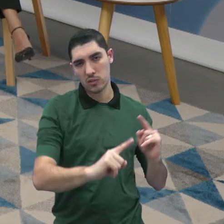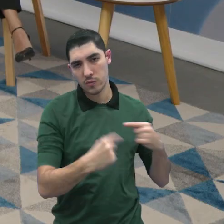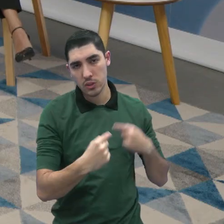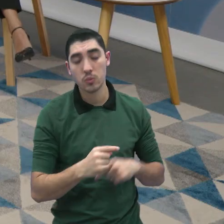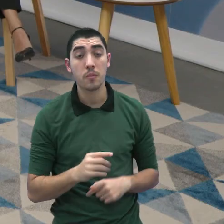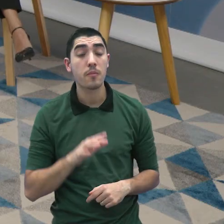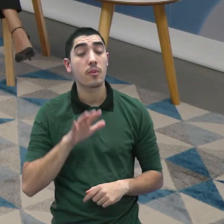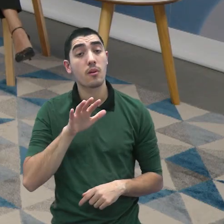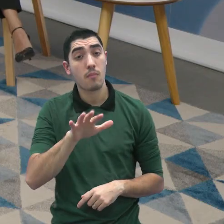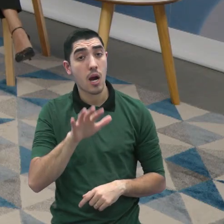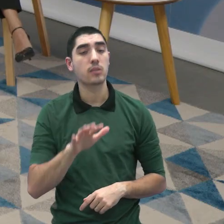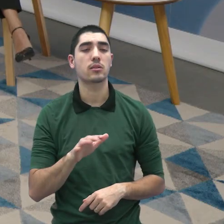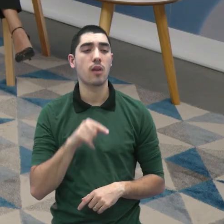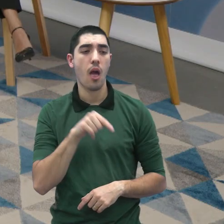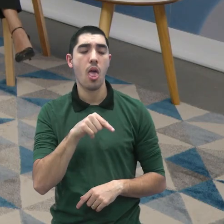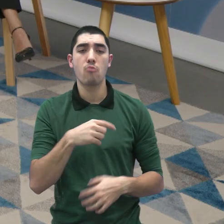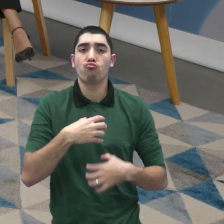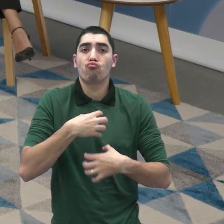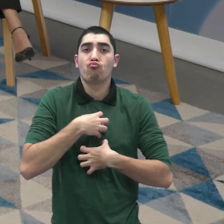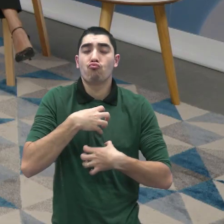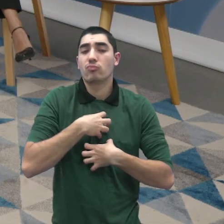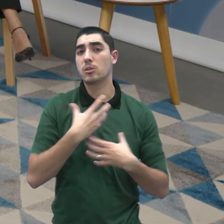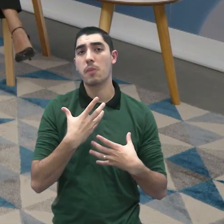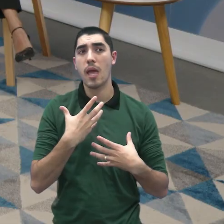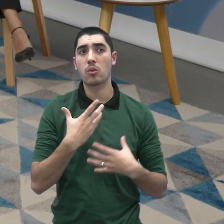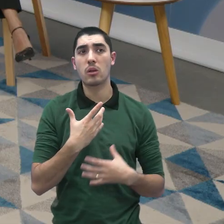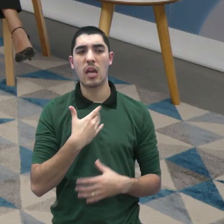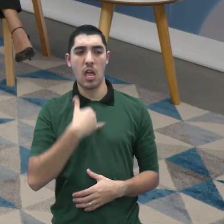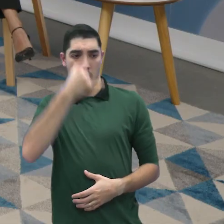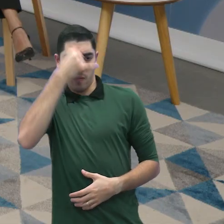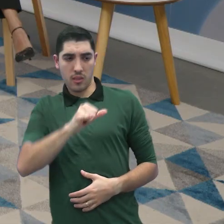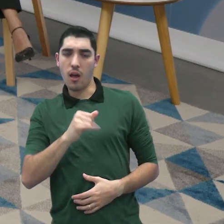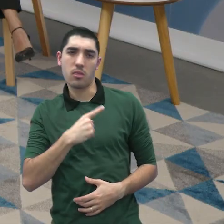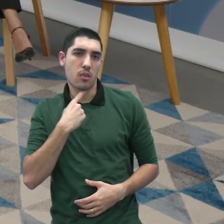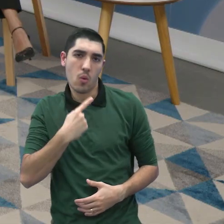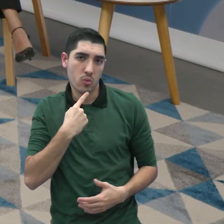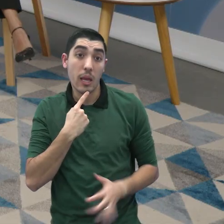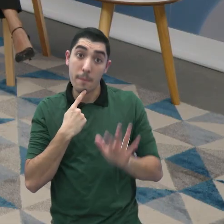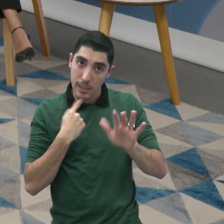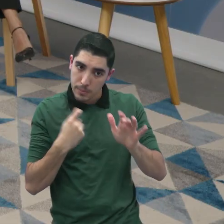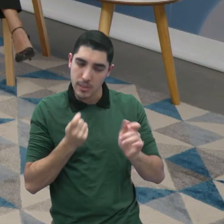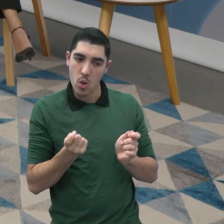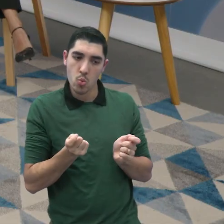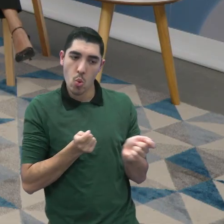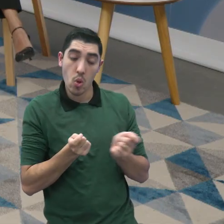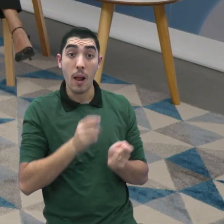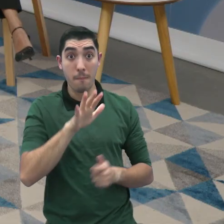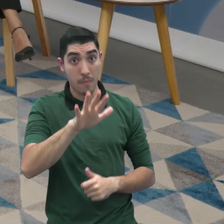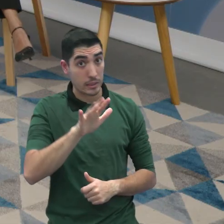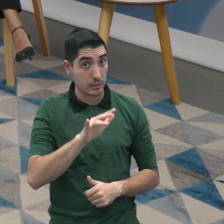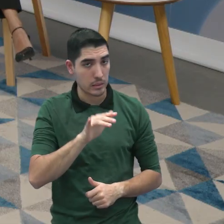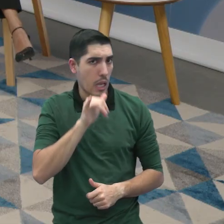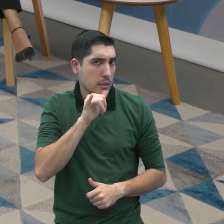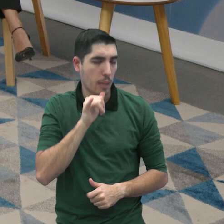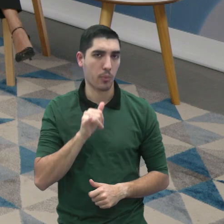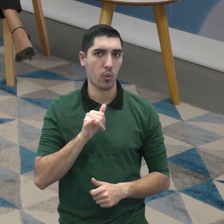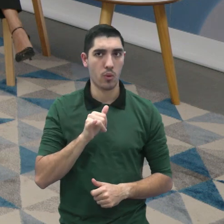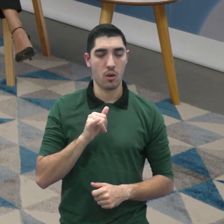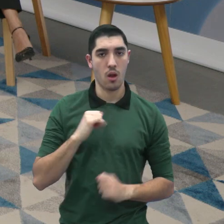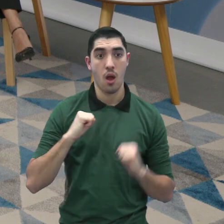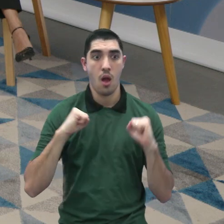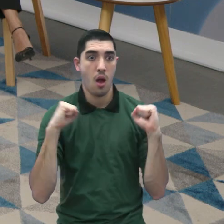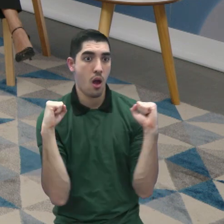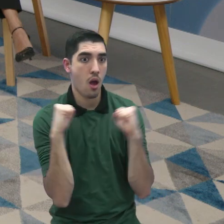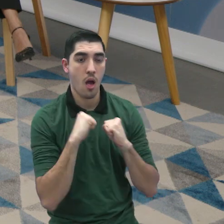ela também faz a pessoa se sentir mais viva, né? O que é bom, mas também pode ser ali um fator um